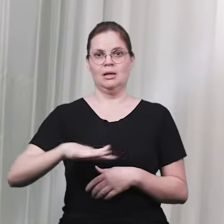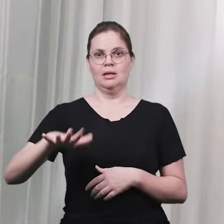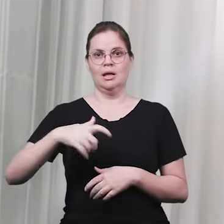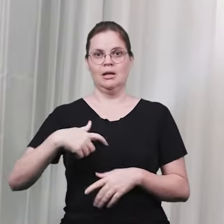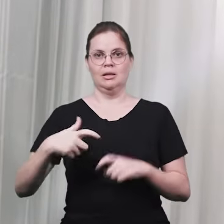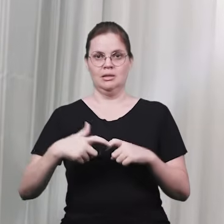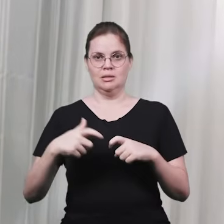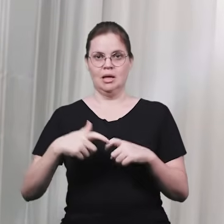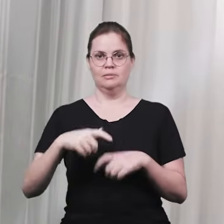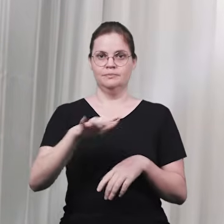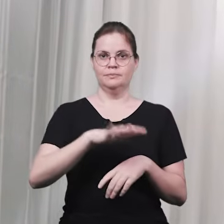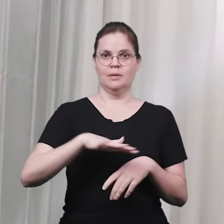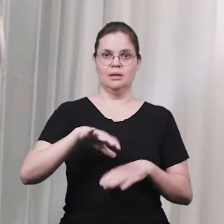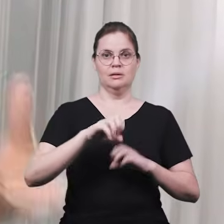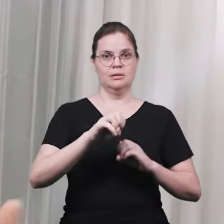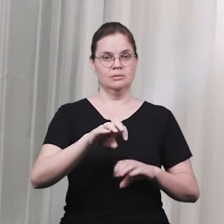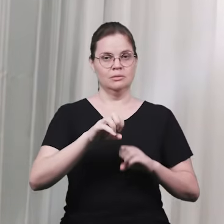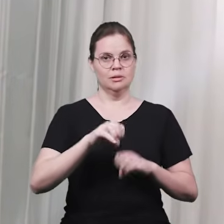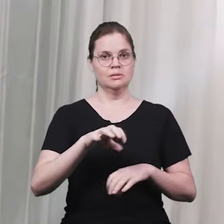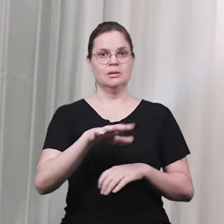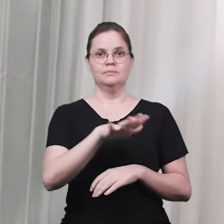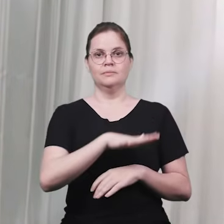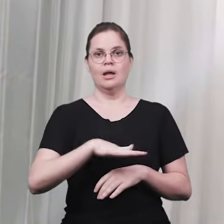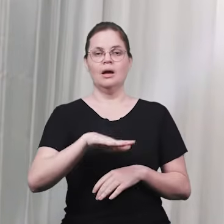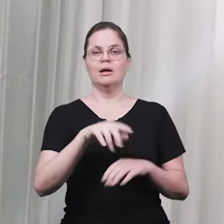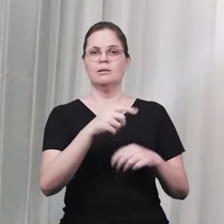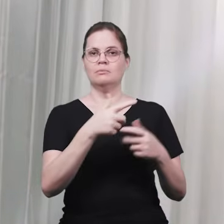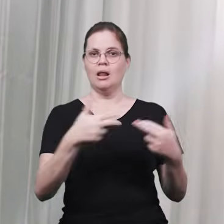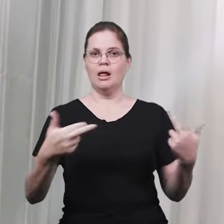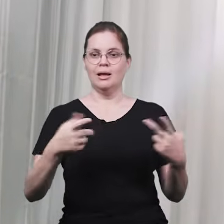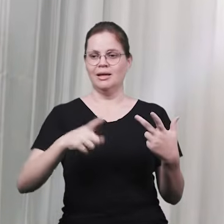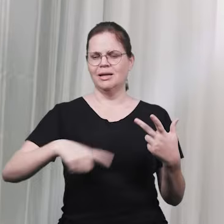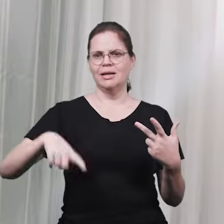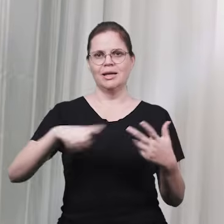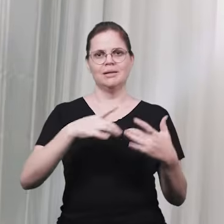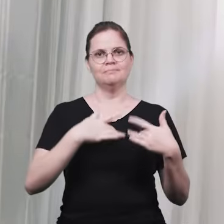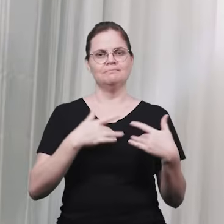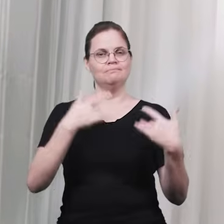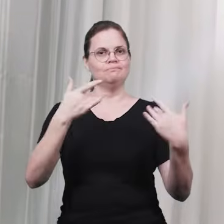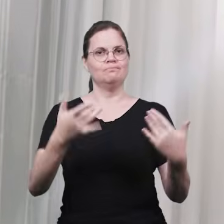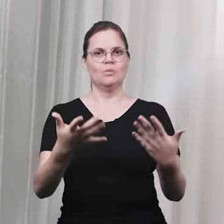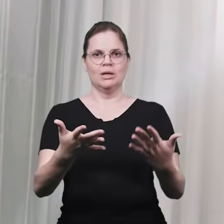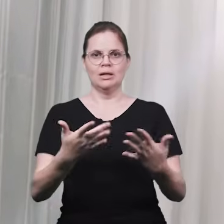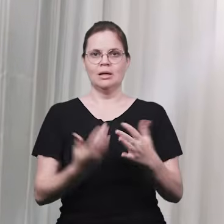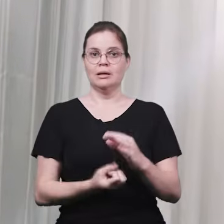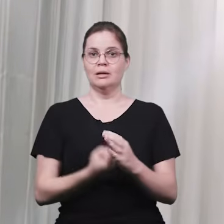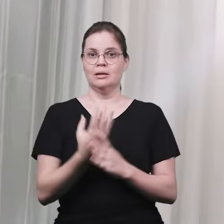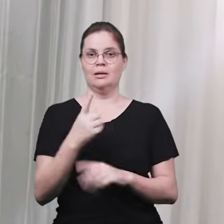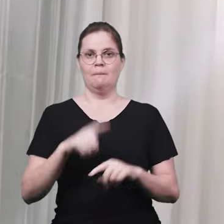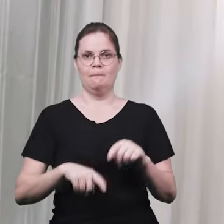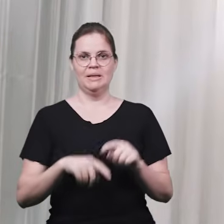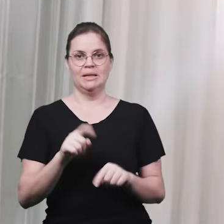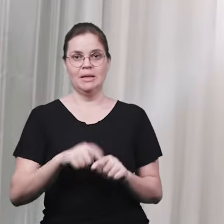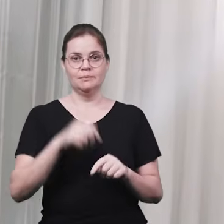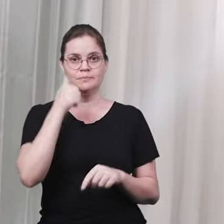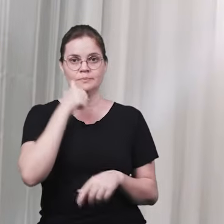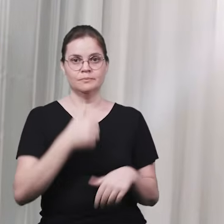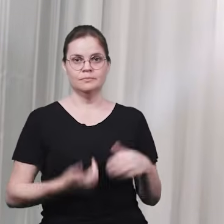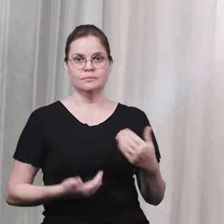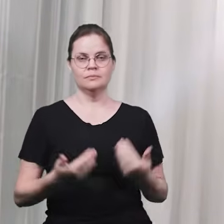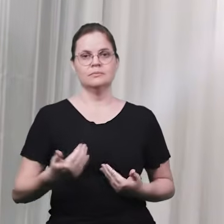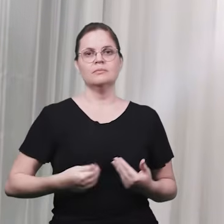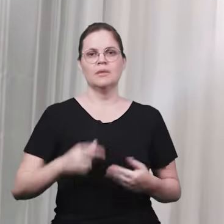área de saúde, da educação, e que elas se disponibilizaram a produzir esses materiais. São irmãs que têm o